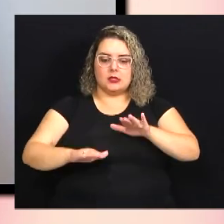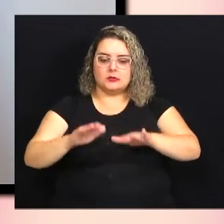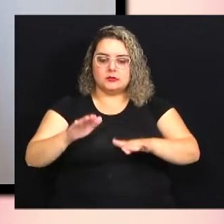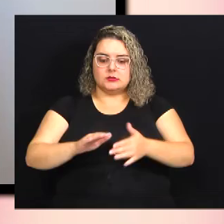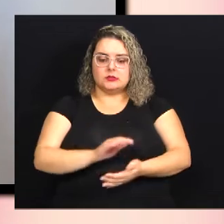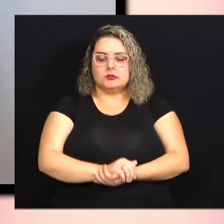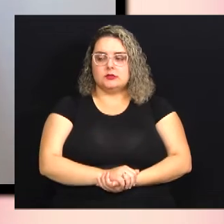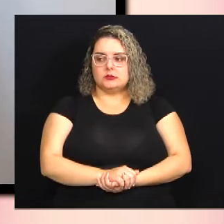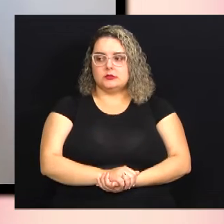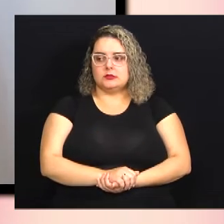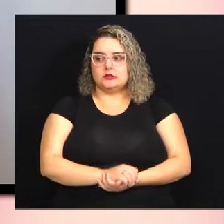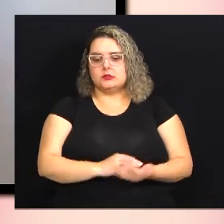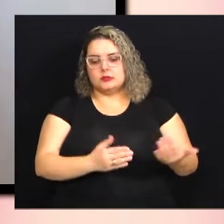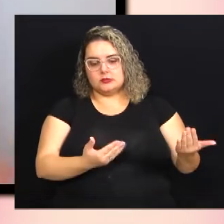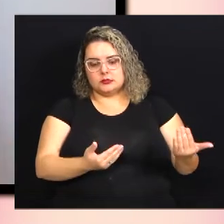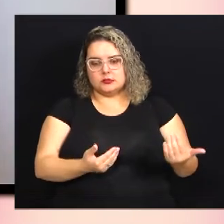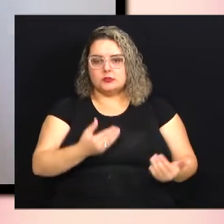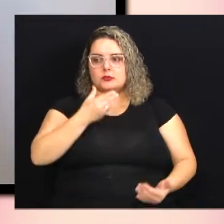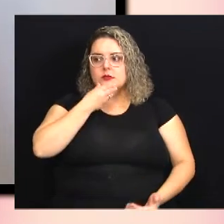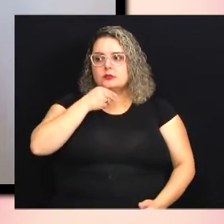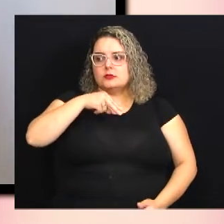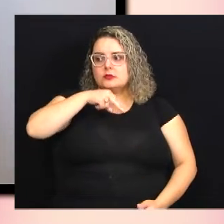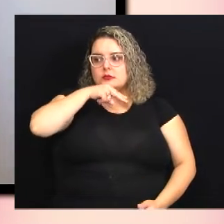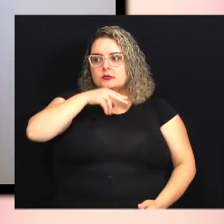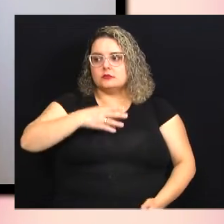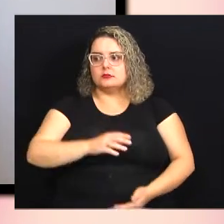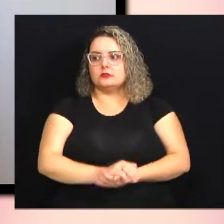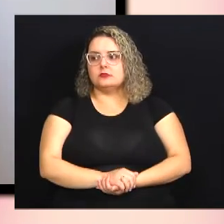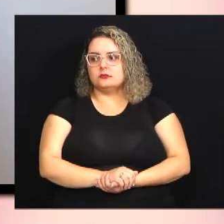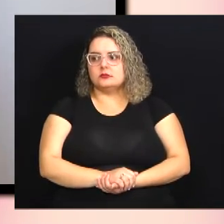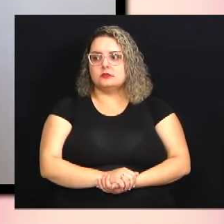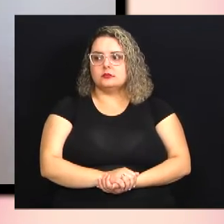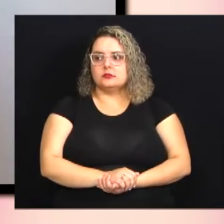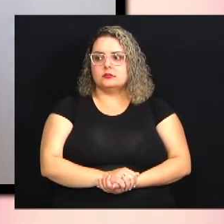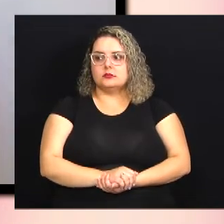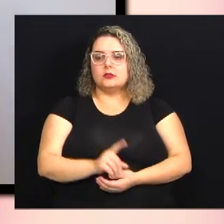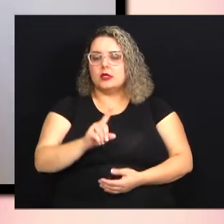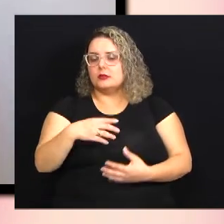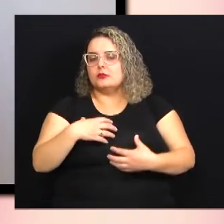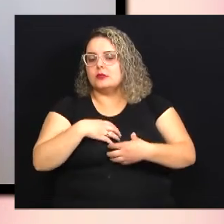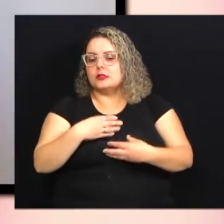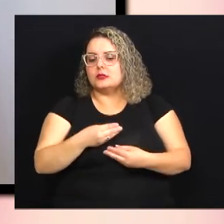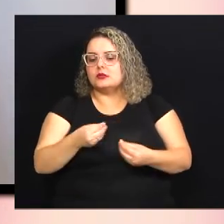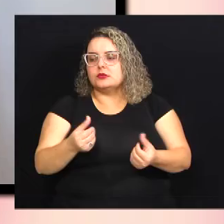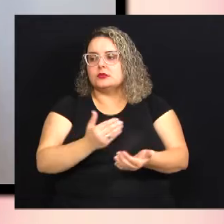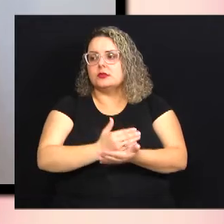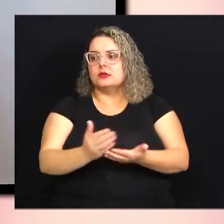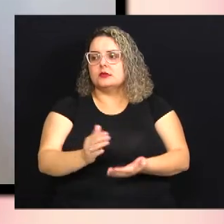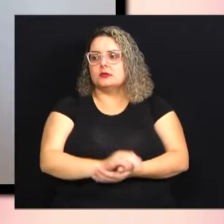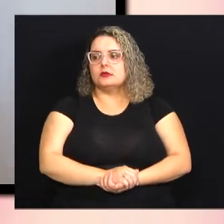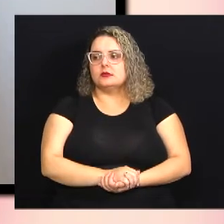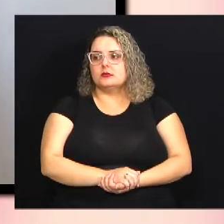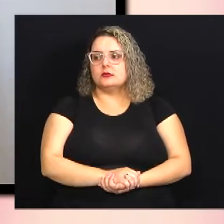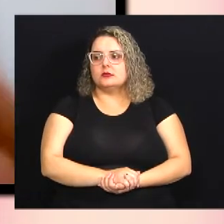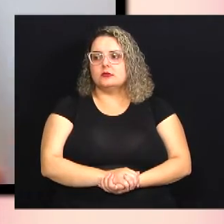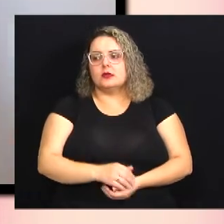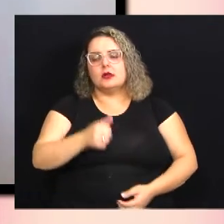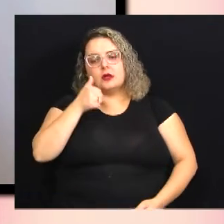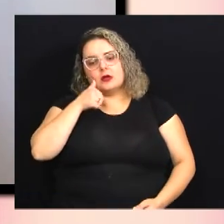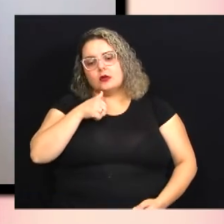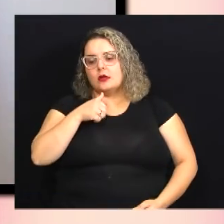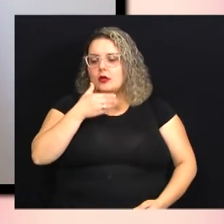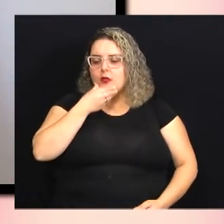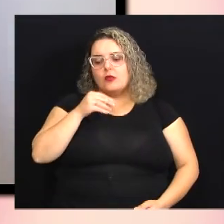vezes, uma pessoa mais jovem, um neto, assim, ele não é tão sensível no princípio, porque ele acha, o vovô